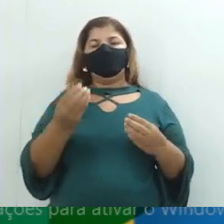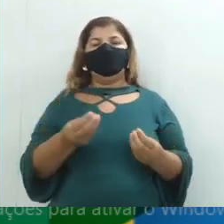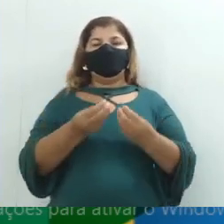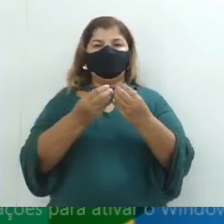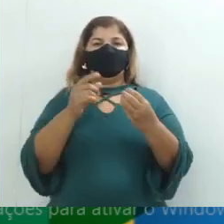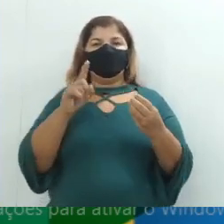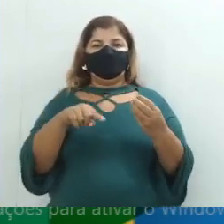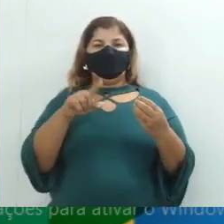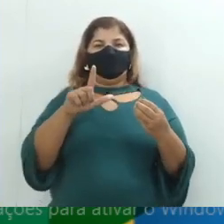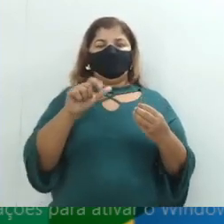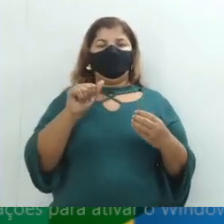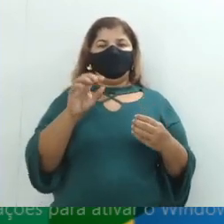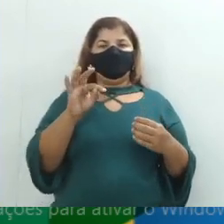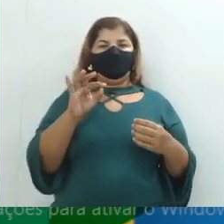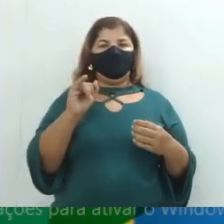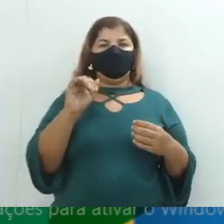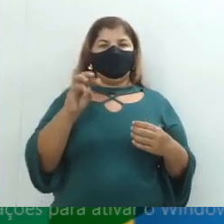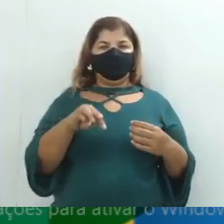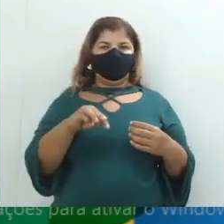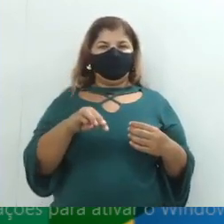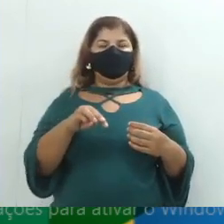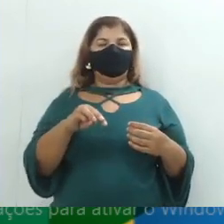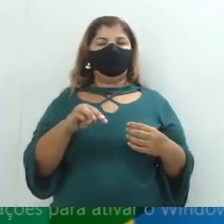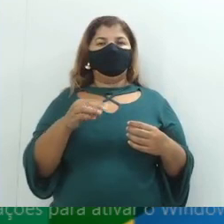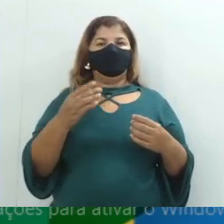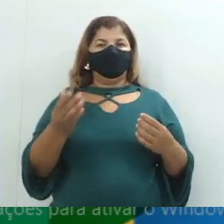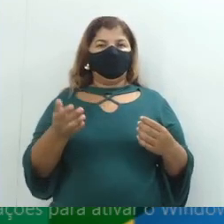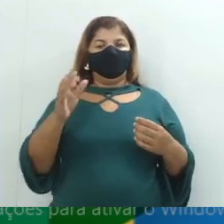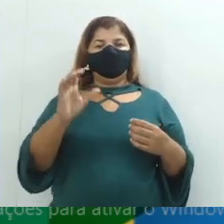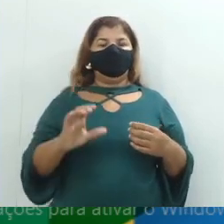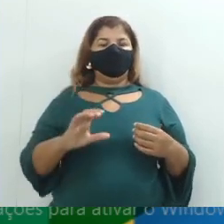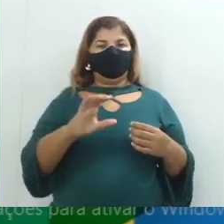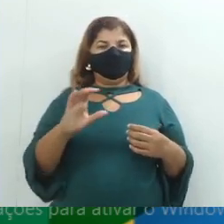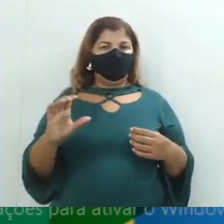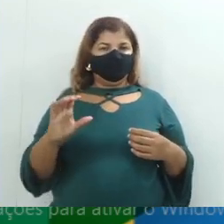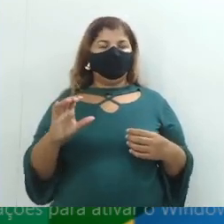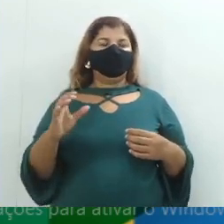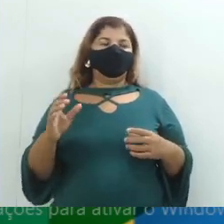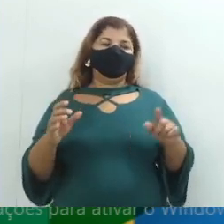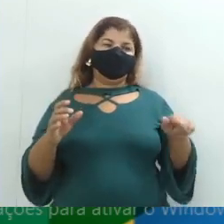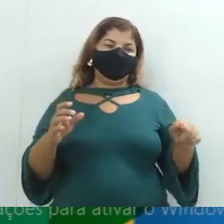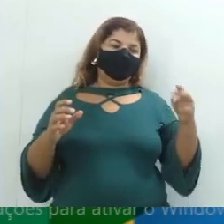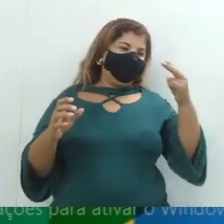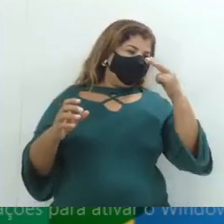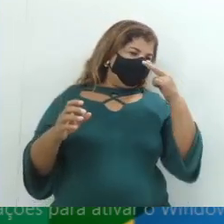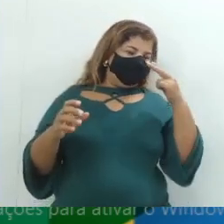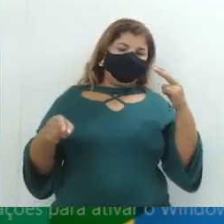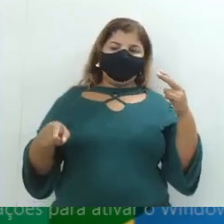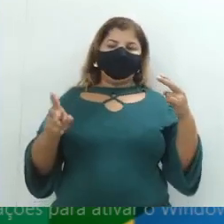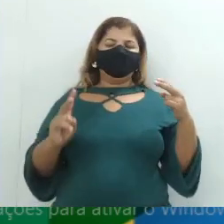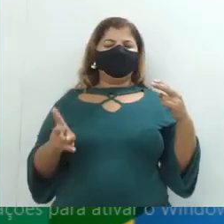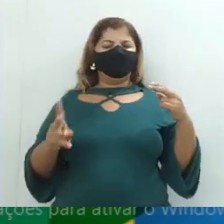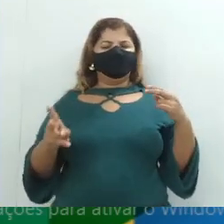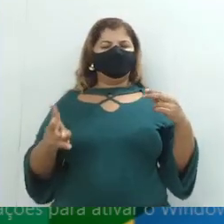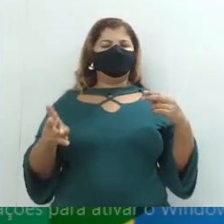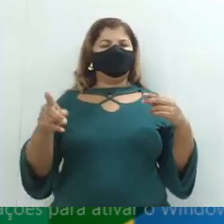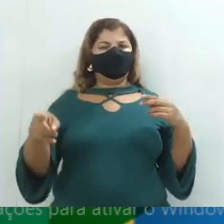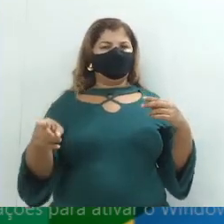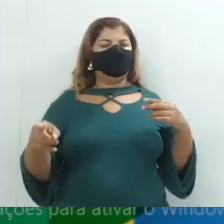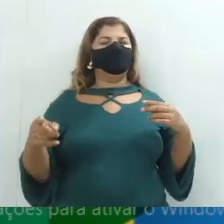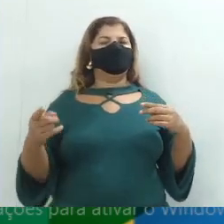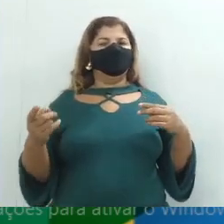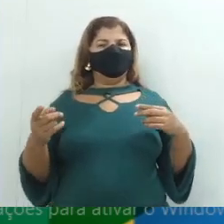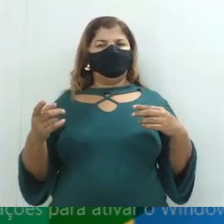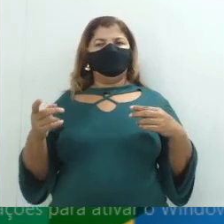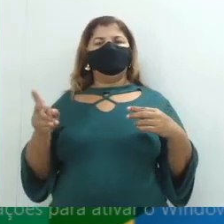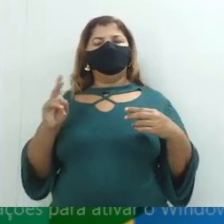era toda em latim. Então a Igreja Católica, diferente da Igreja Protestante, manteve durante muito tempo essa